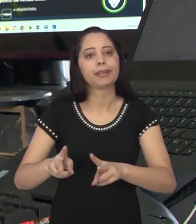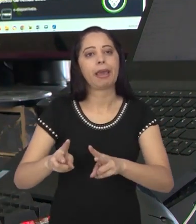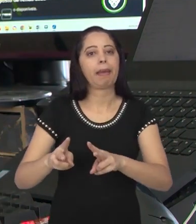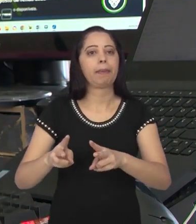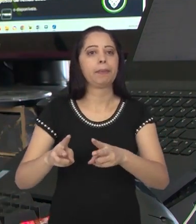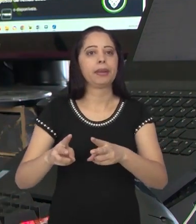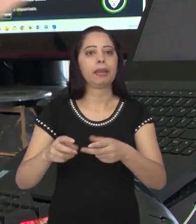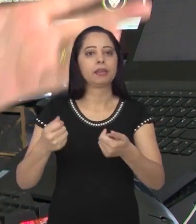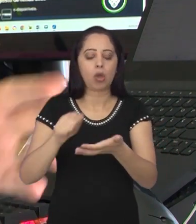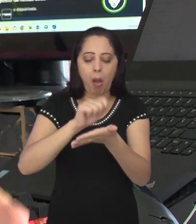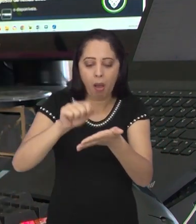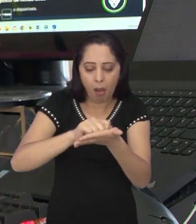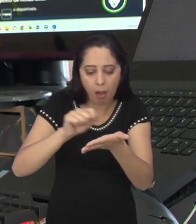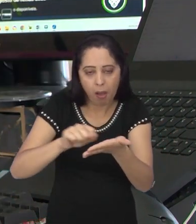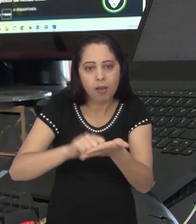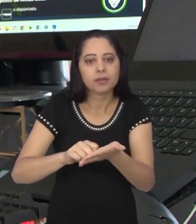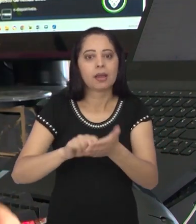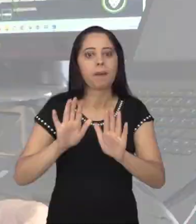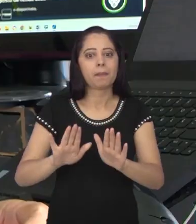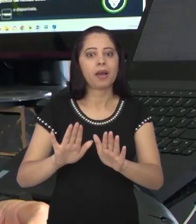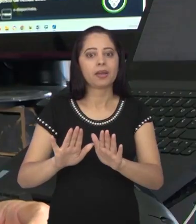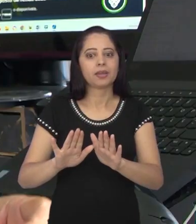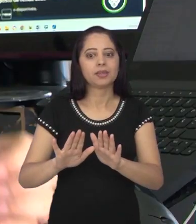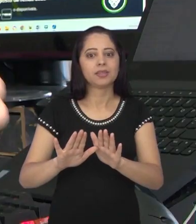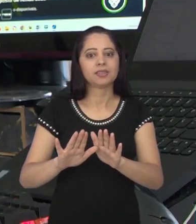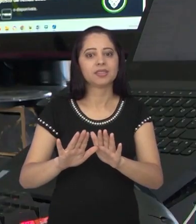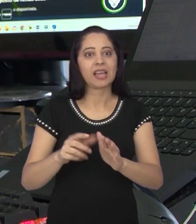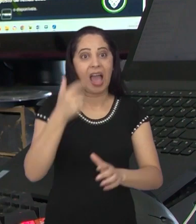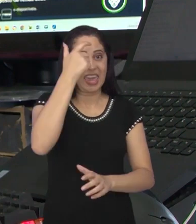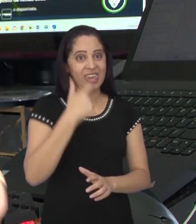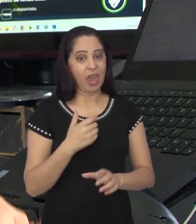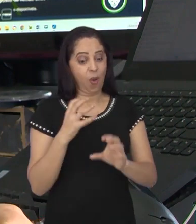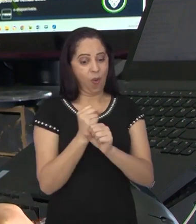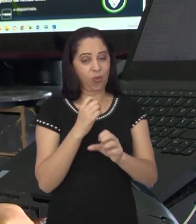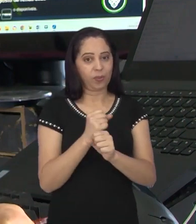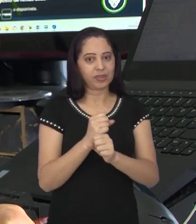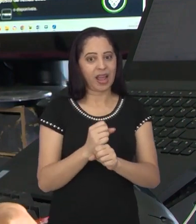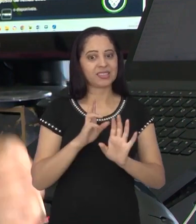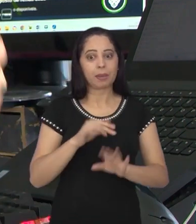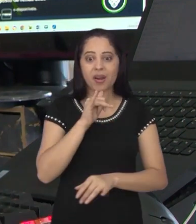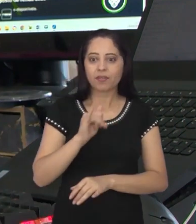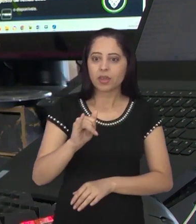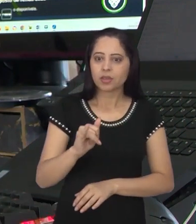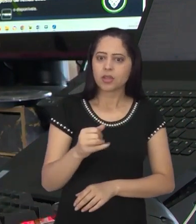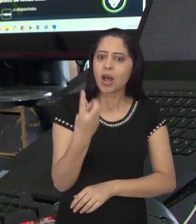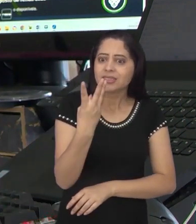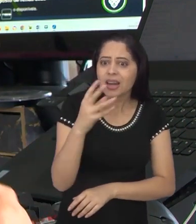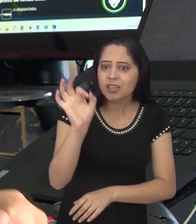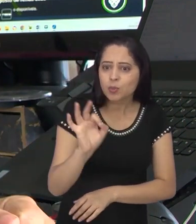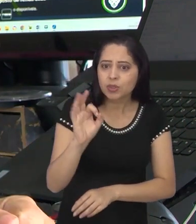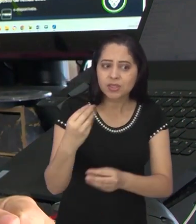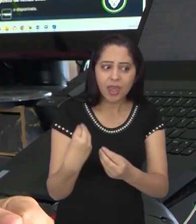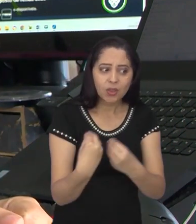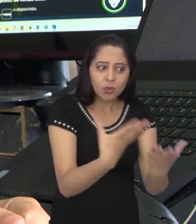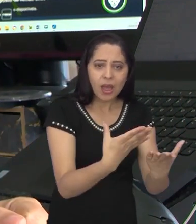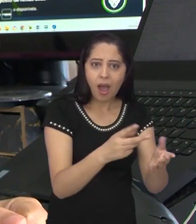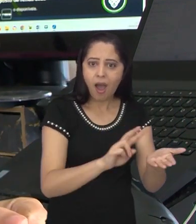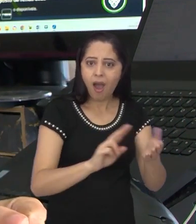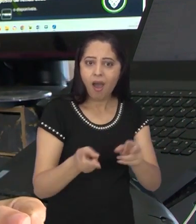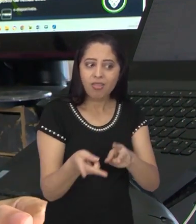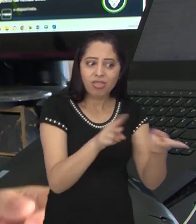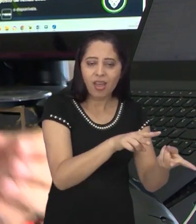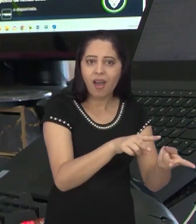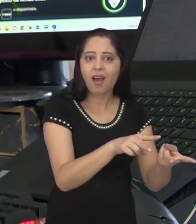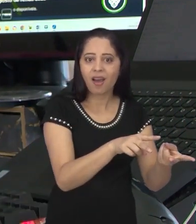dela, ou do ganho de capital que ela teve, mas aí vem a figura do contador, lembrando ela, destina 3%, e a